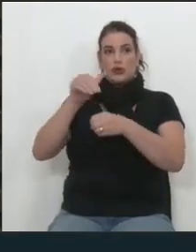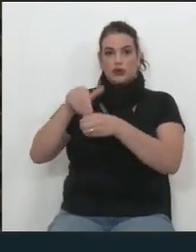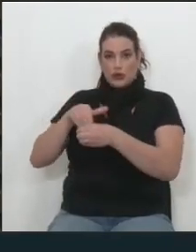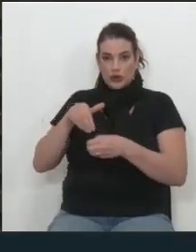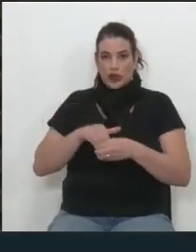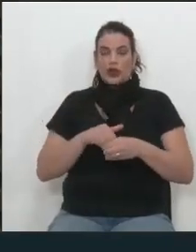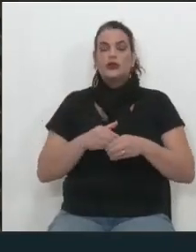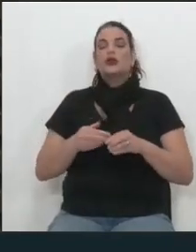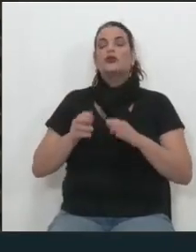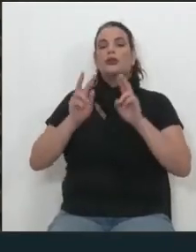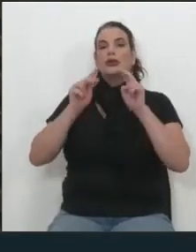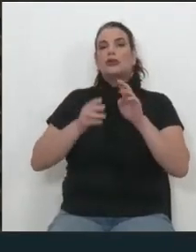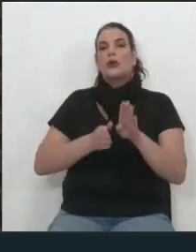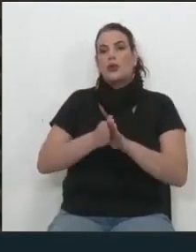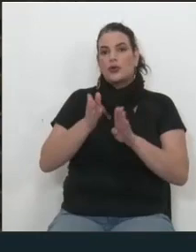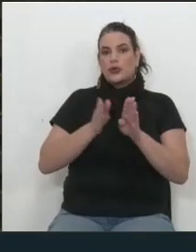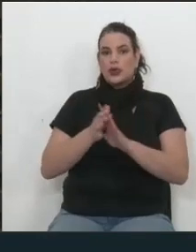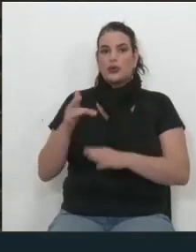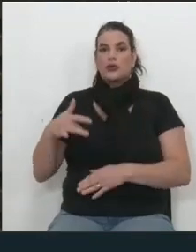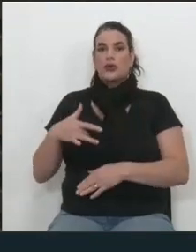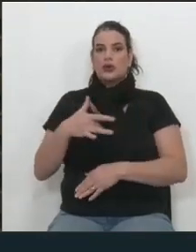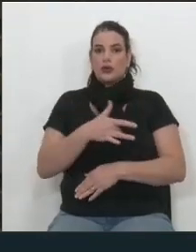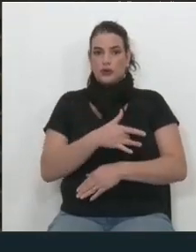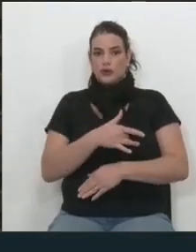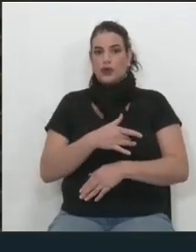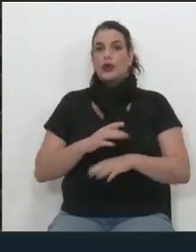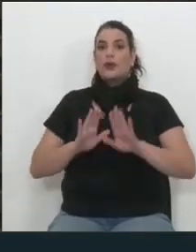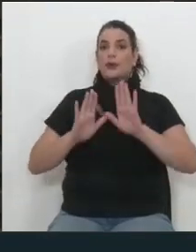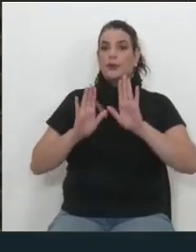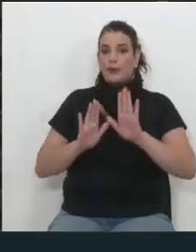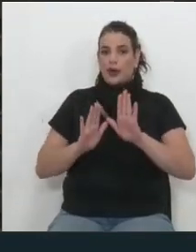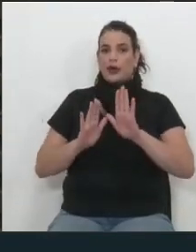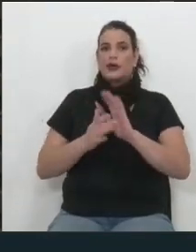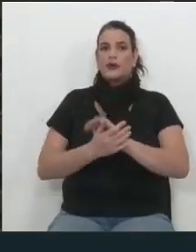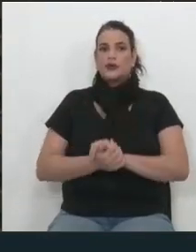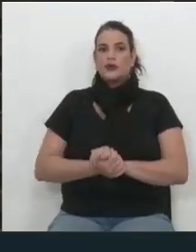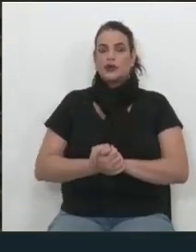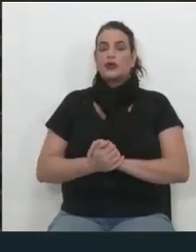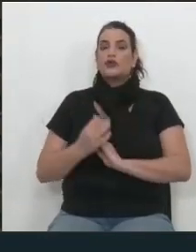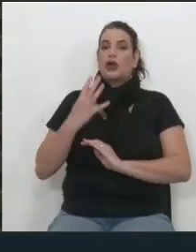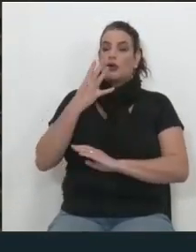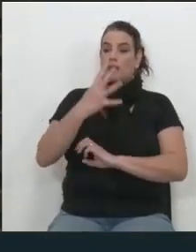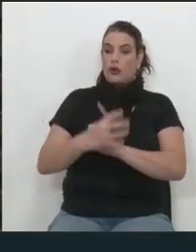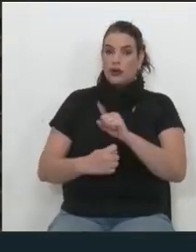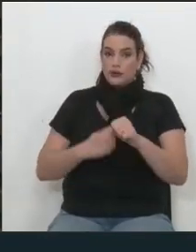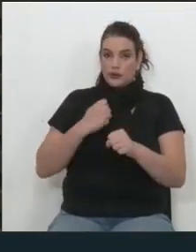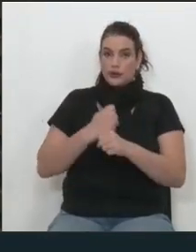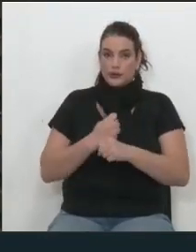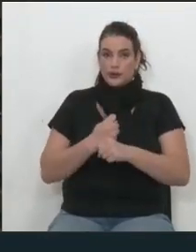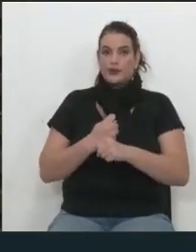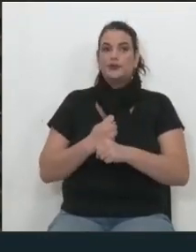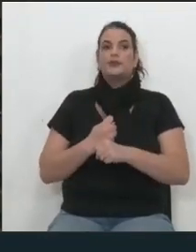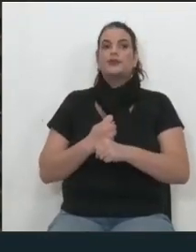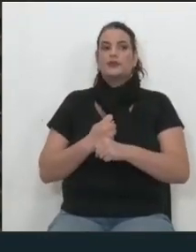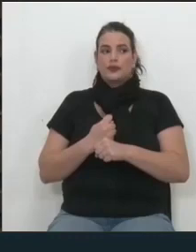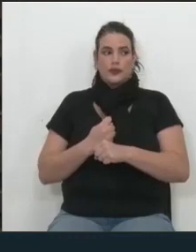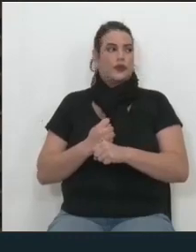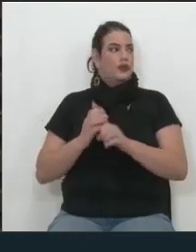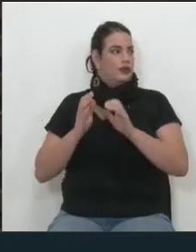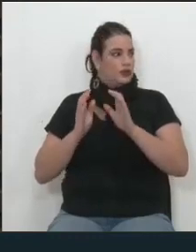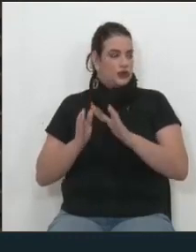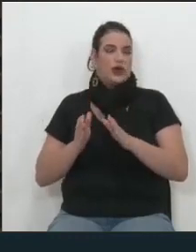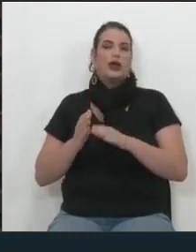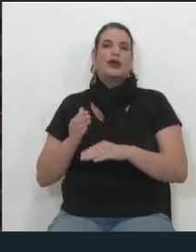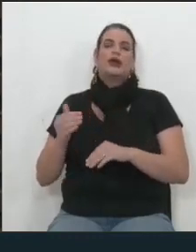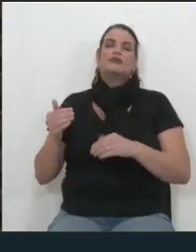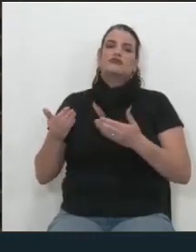da saúde. Mas durante 4 anos que eu venho passando ali, olha que eu